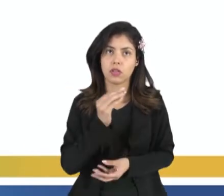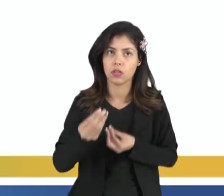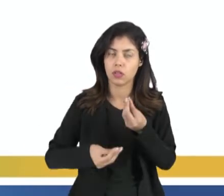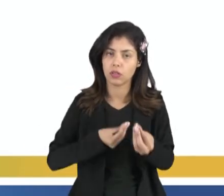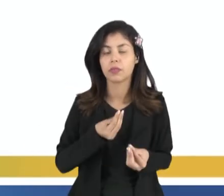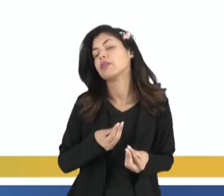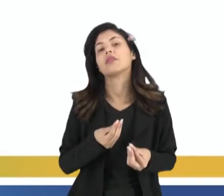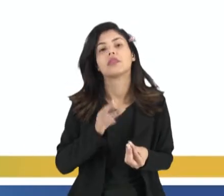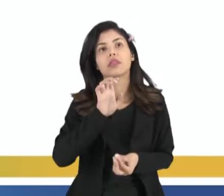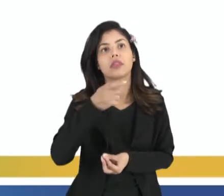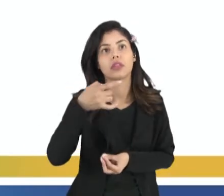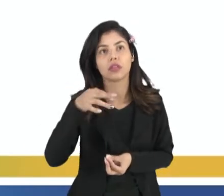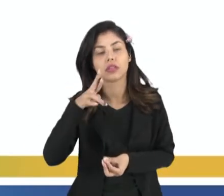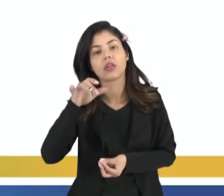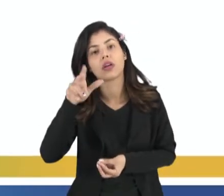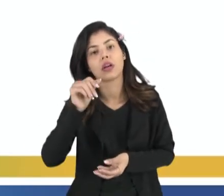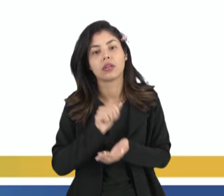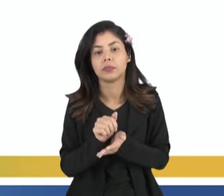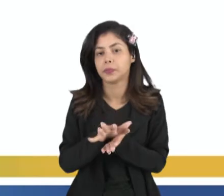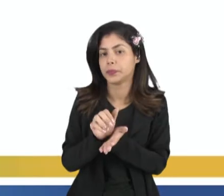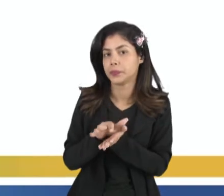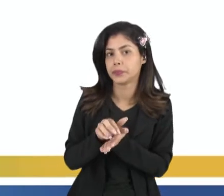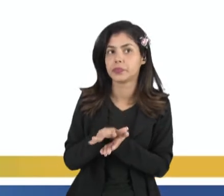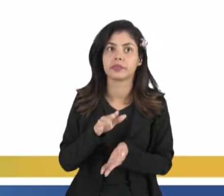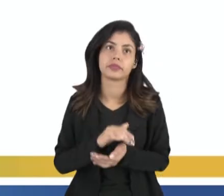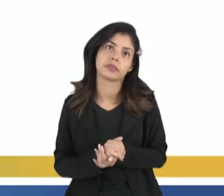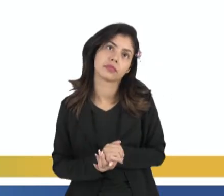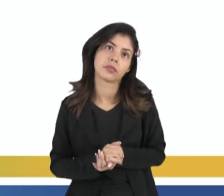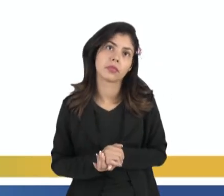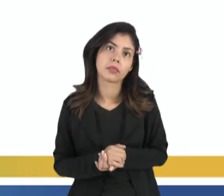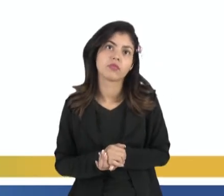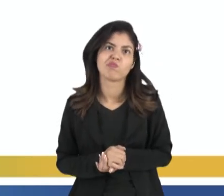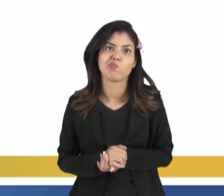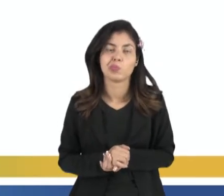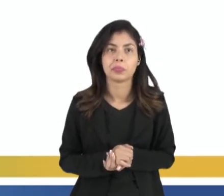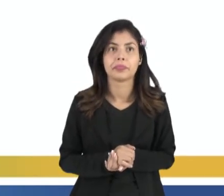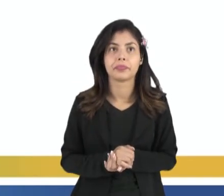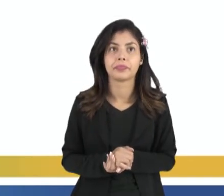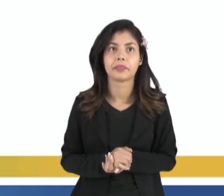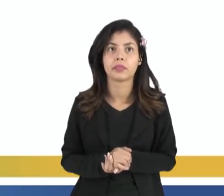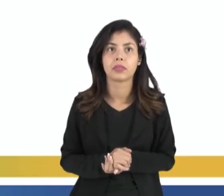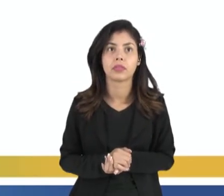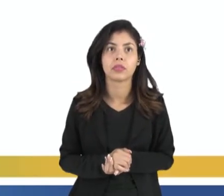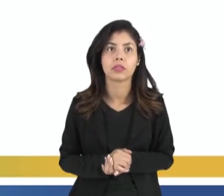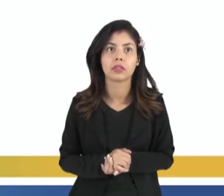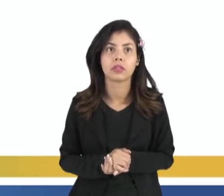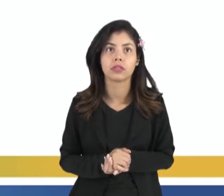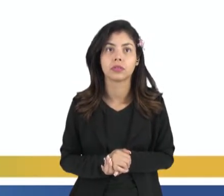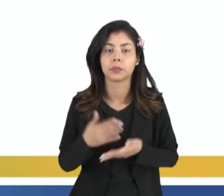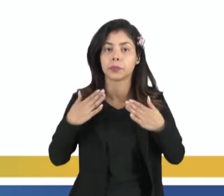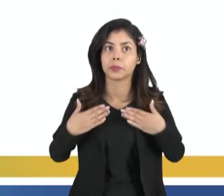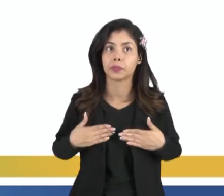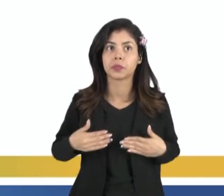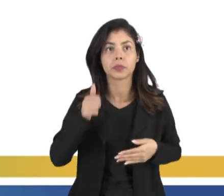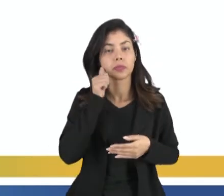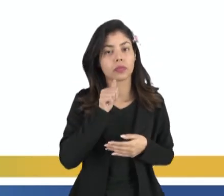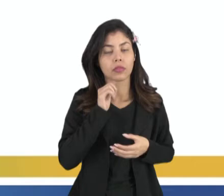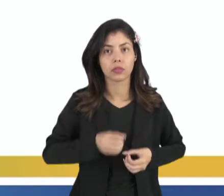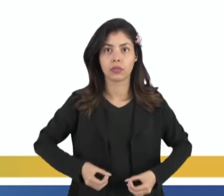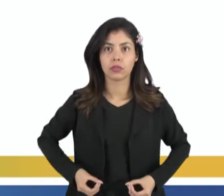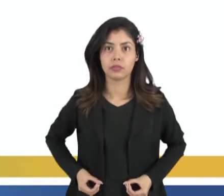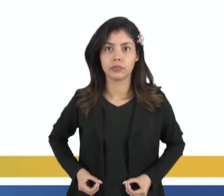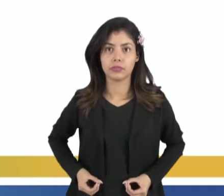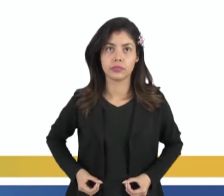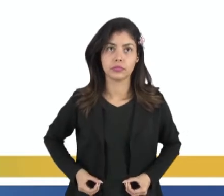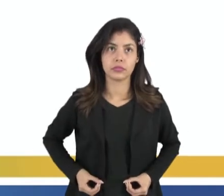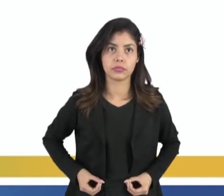endócrina quanto exócrina, que é quando secreta água para fora da corrente sanguínea. Temos aí também no corpo feminino os